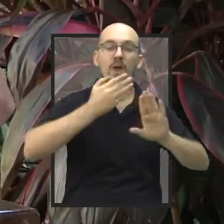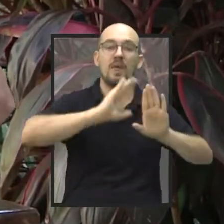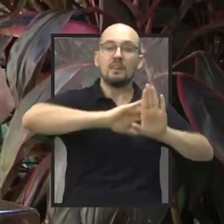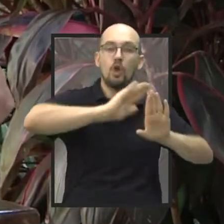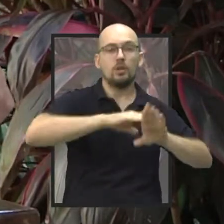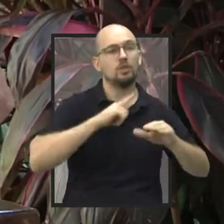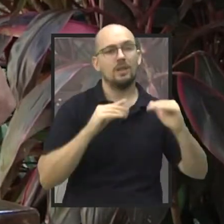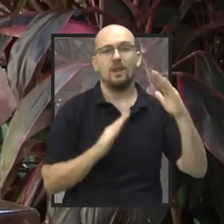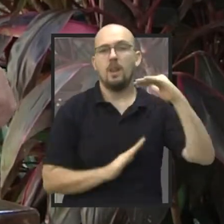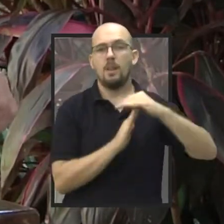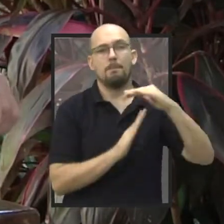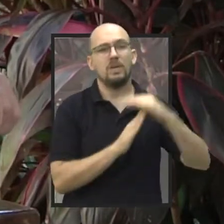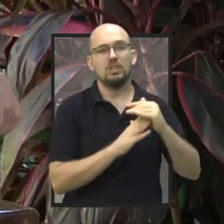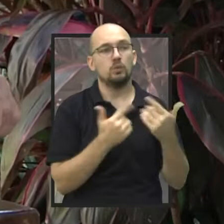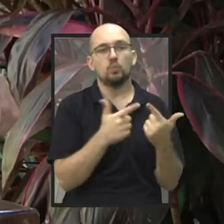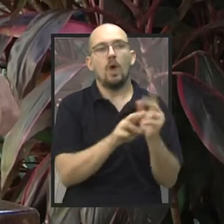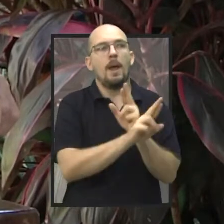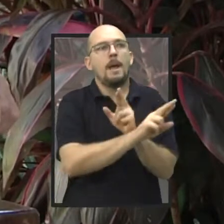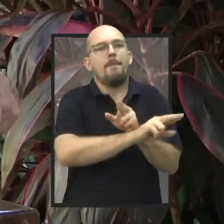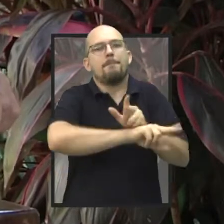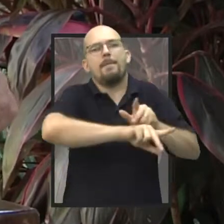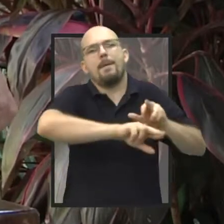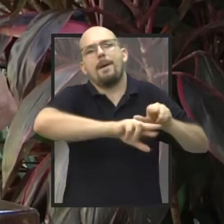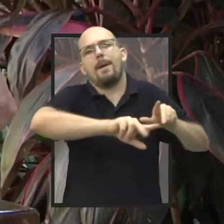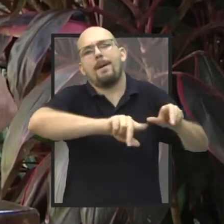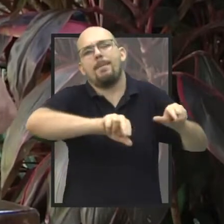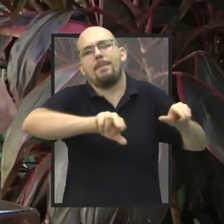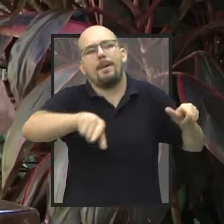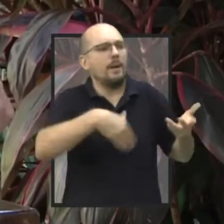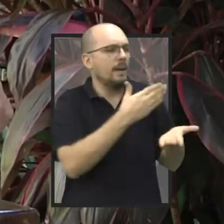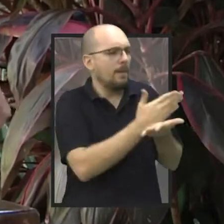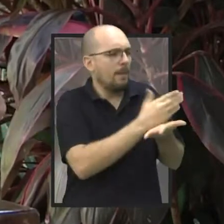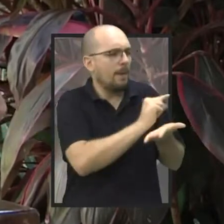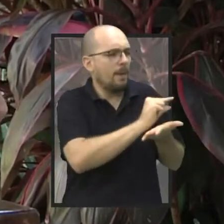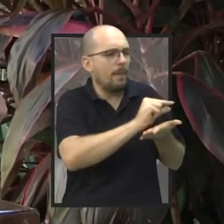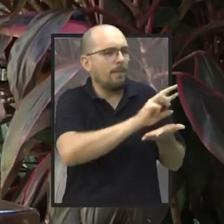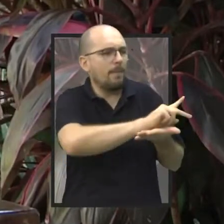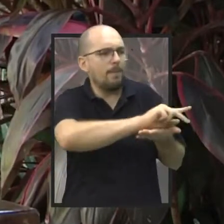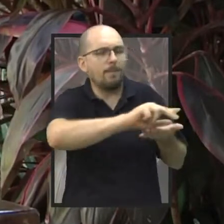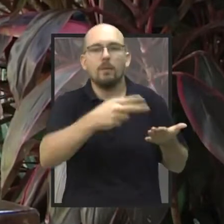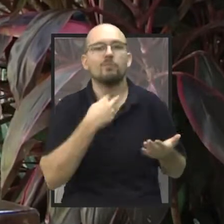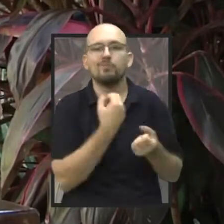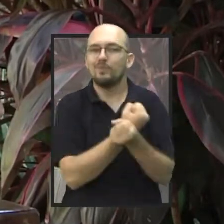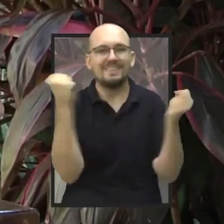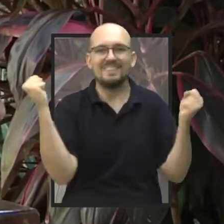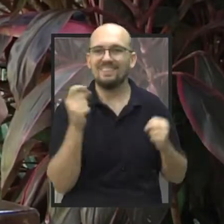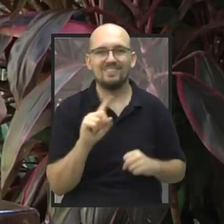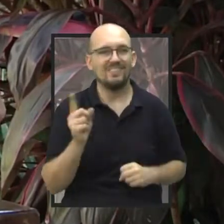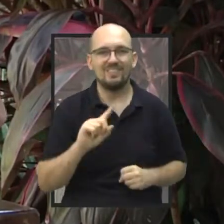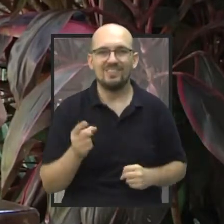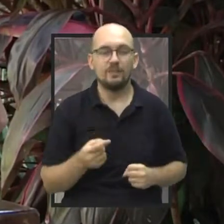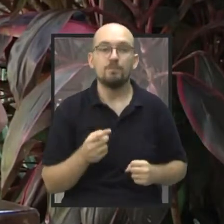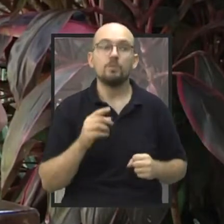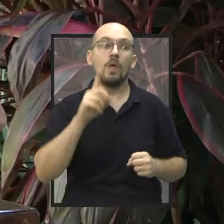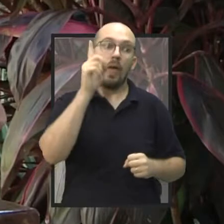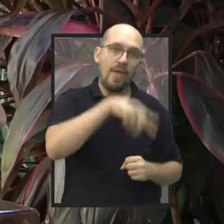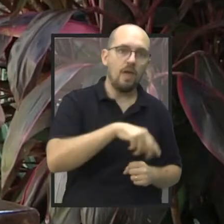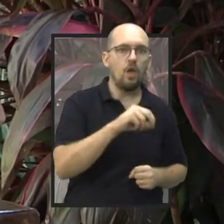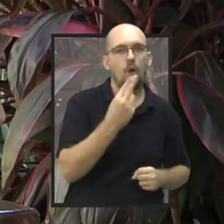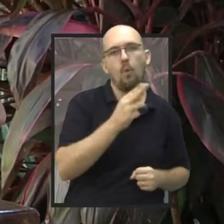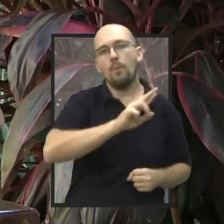limite. E não há possibilidade de fraccionamento da ideologia. A ideologia ou é ou não